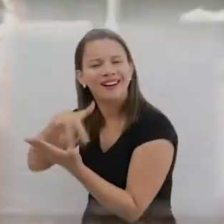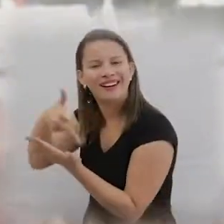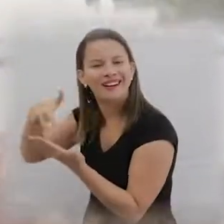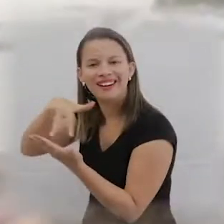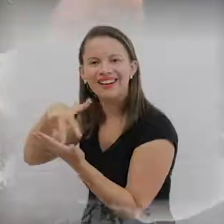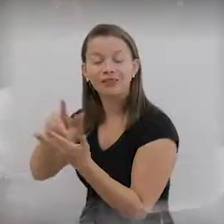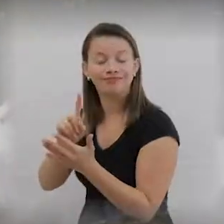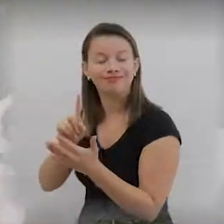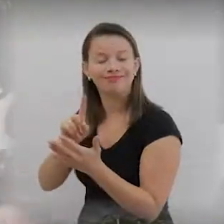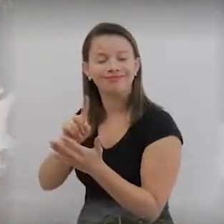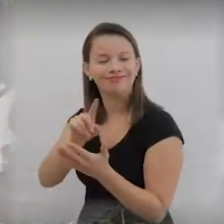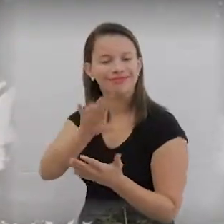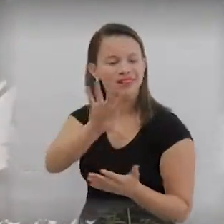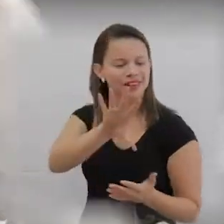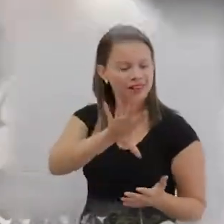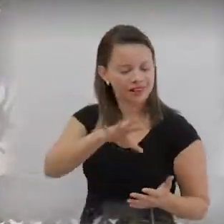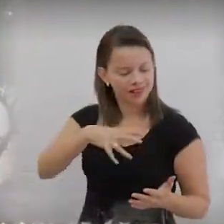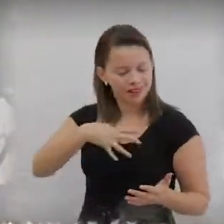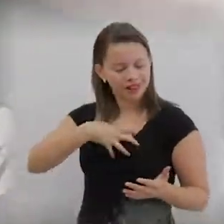dança.